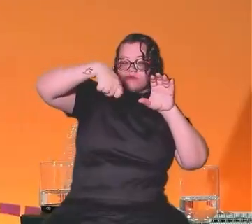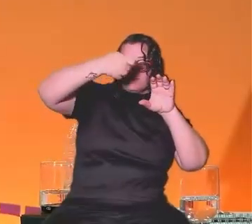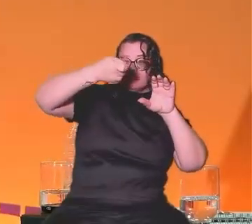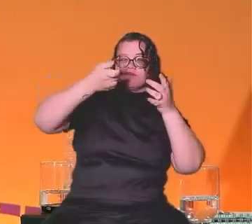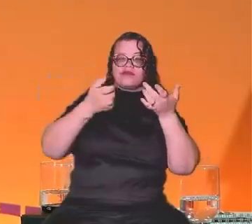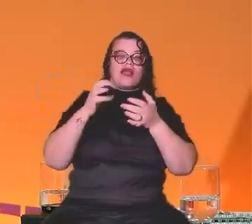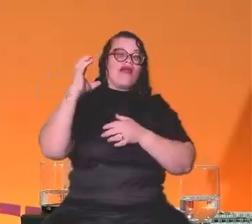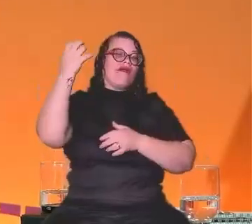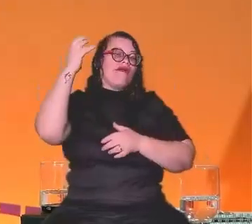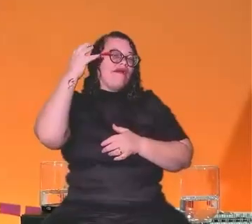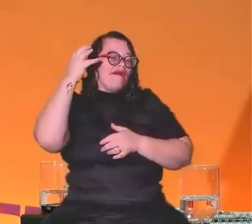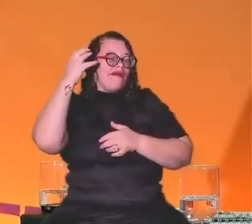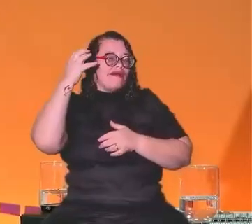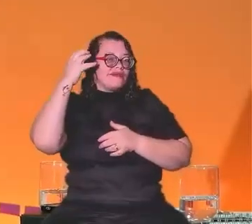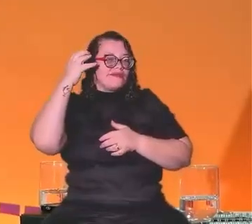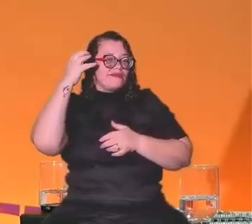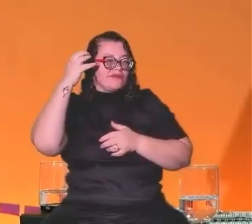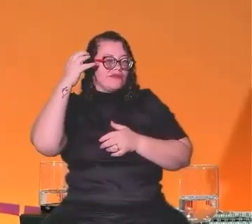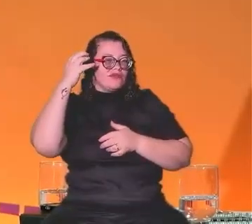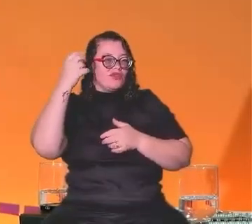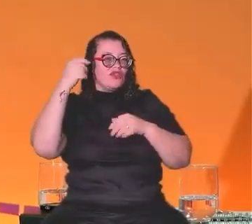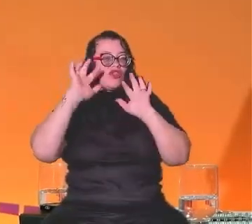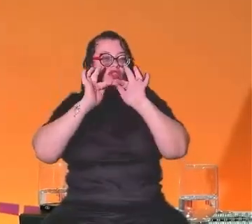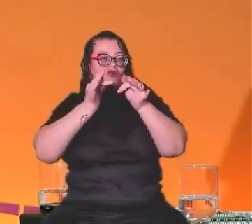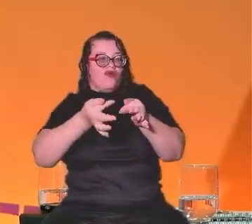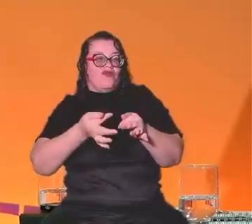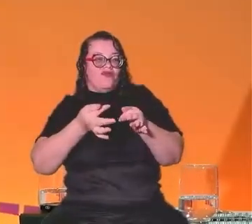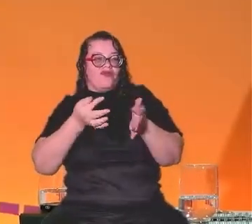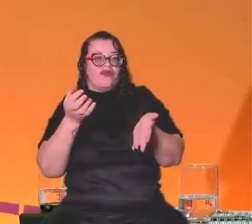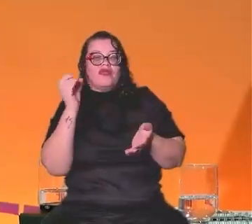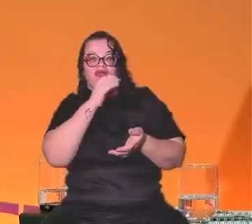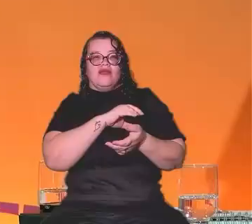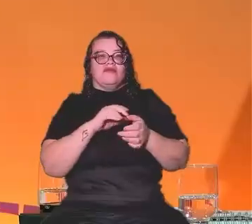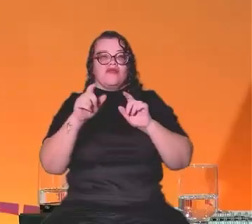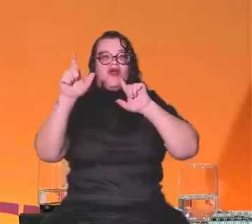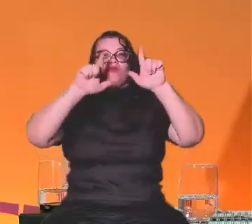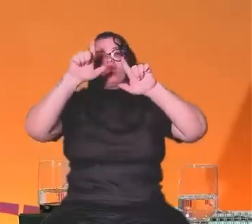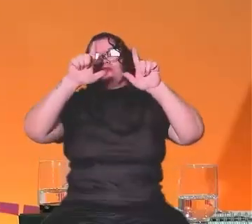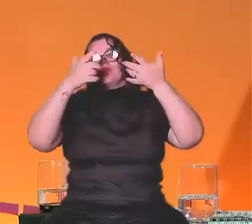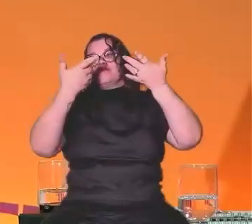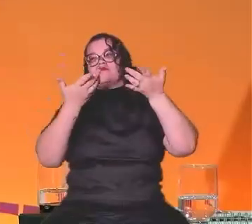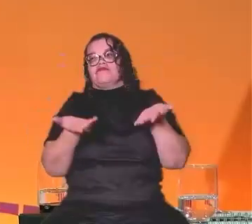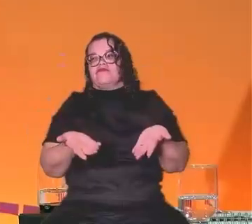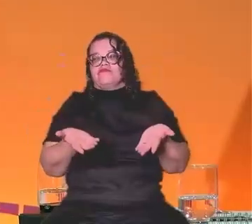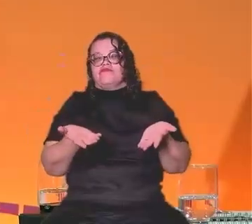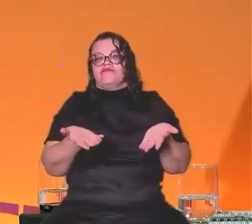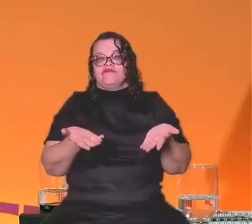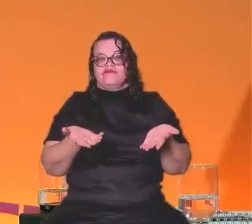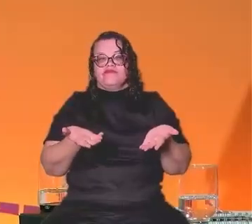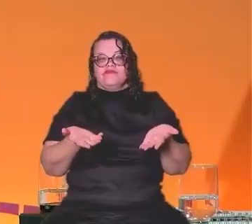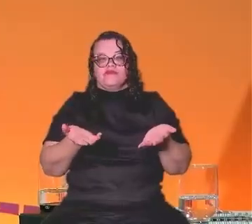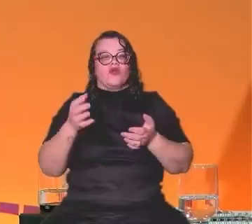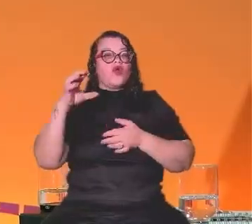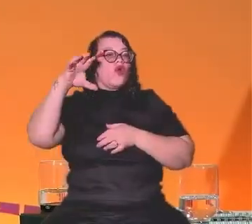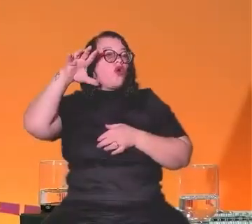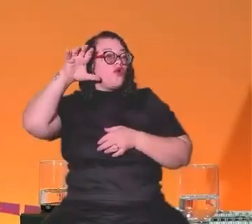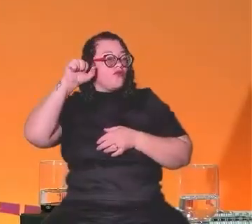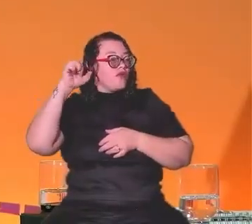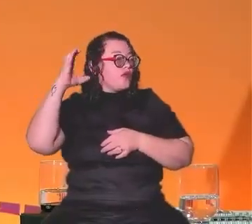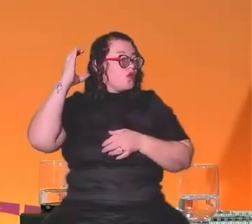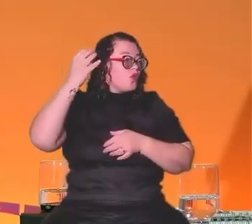ficava esperando a gravação vir ali, e quando chegava no finalzinho da música, entrava a propaganda da rádio, né? Mas a gente fazia questão de